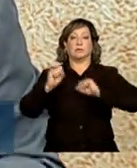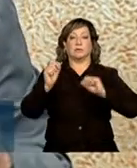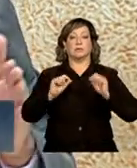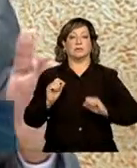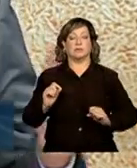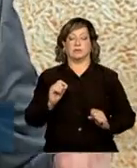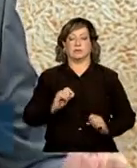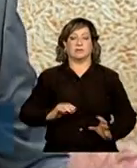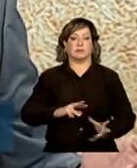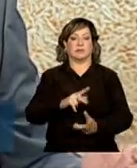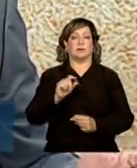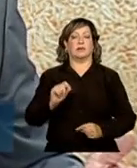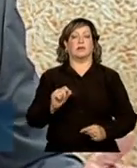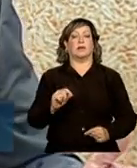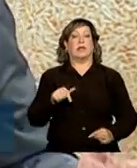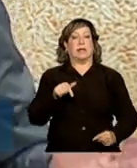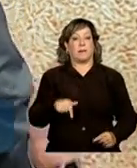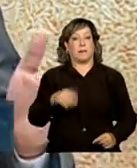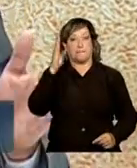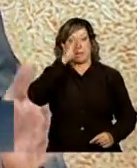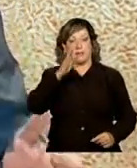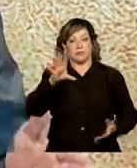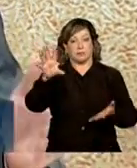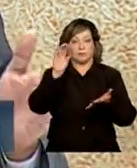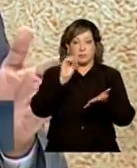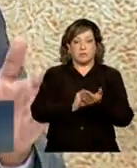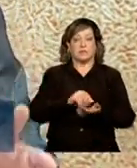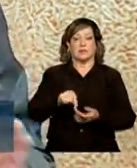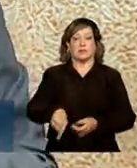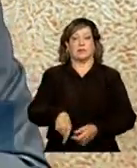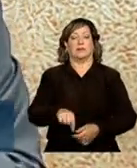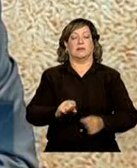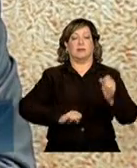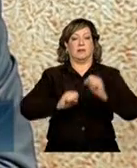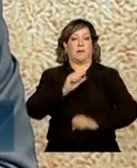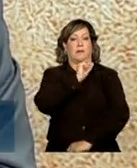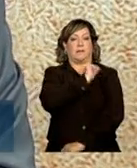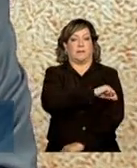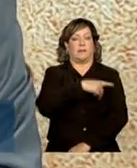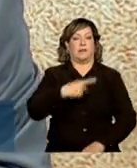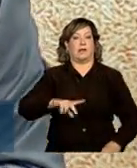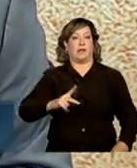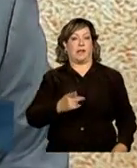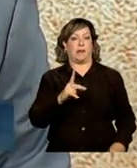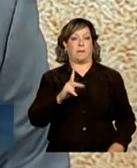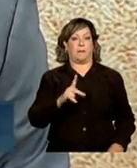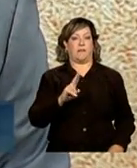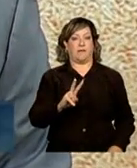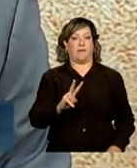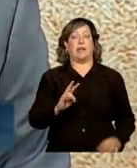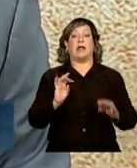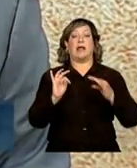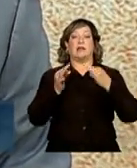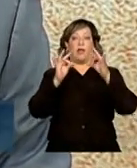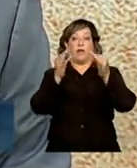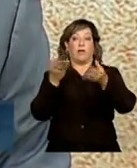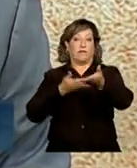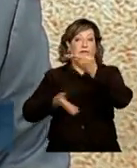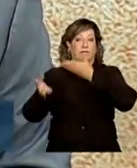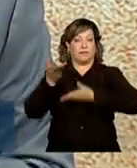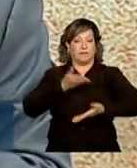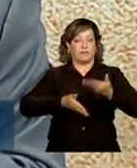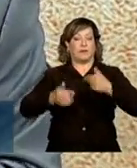o Brasil incorporaria a vacina do HPV desde que a transferência de tecnologia viesse para uma uma instituição pública